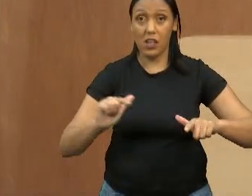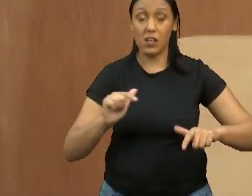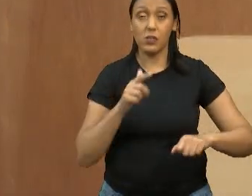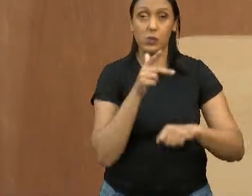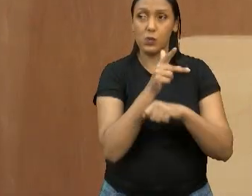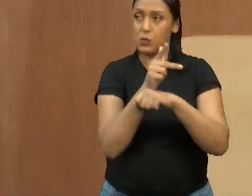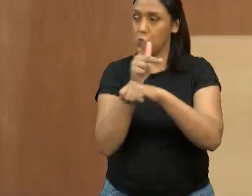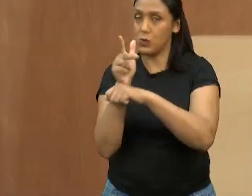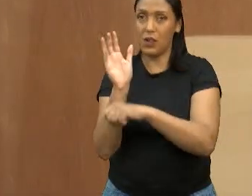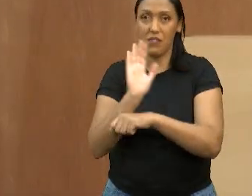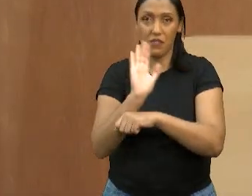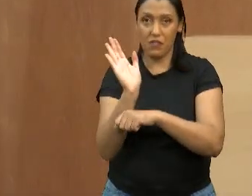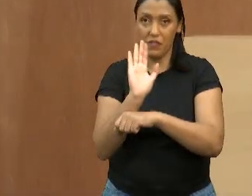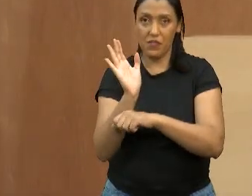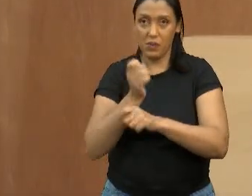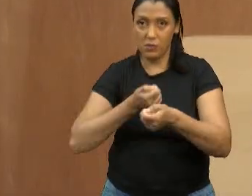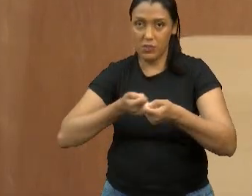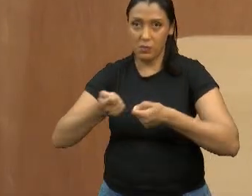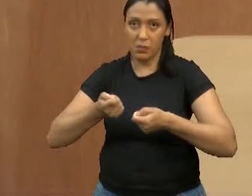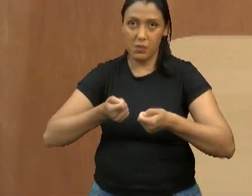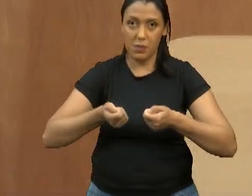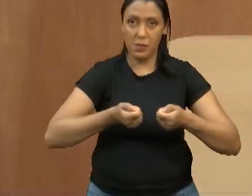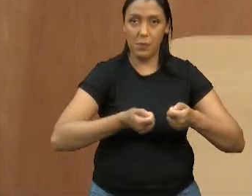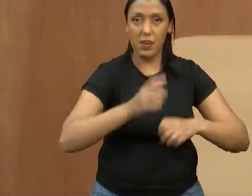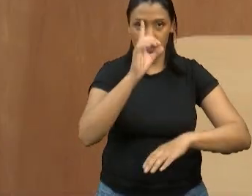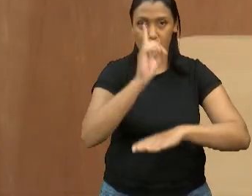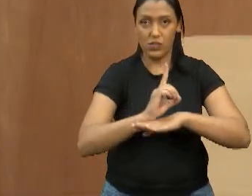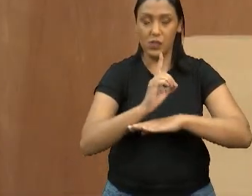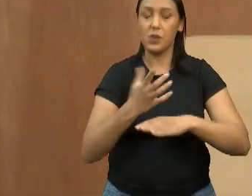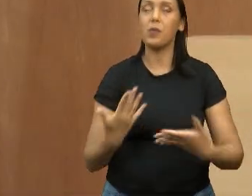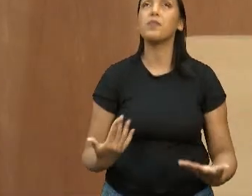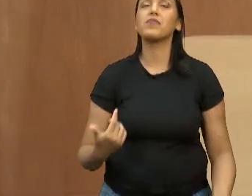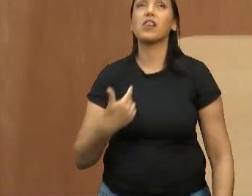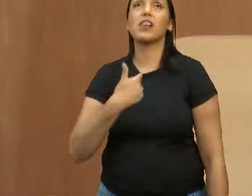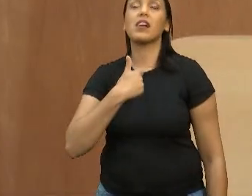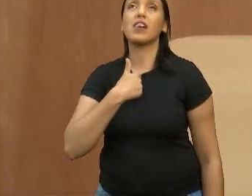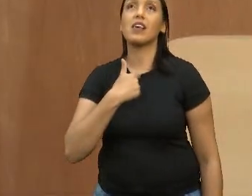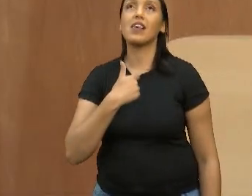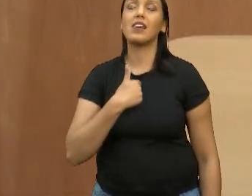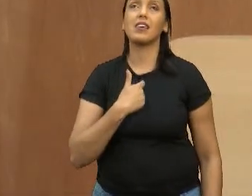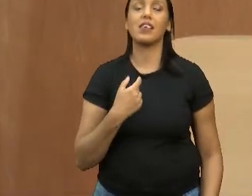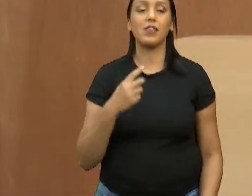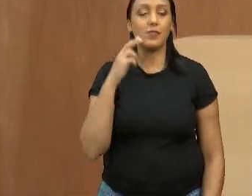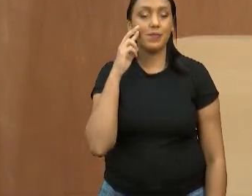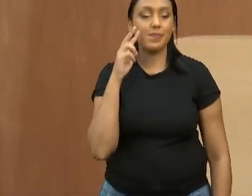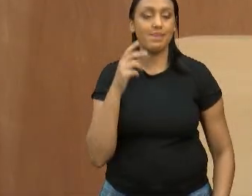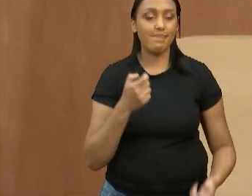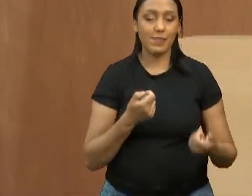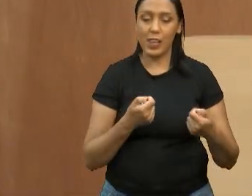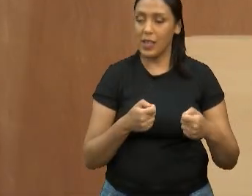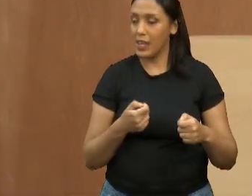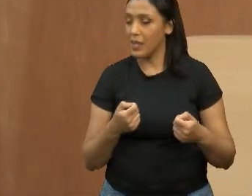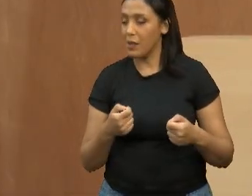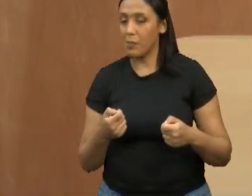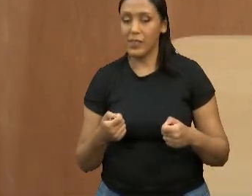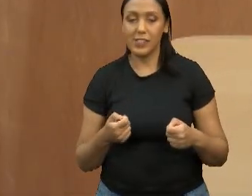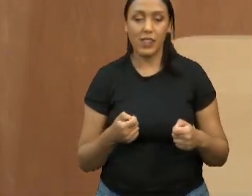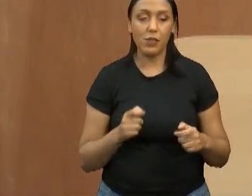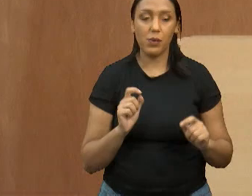os espetáculos. E assim, por uma necessidade de causa, eu me vi sendo ator,